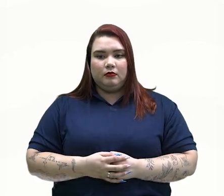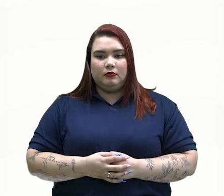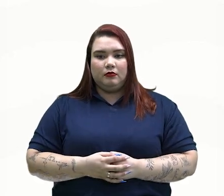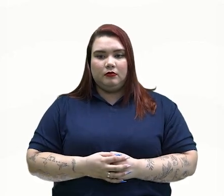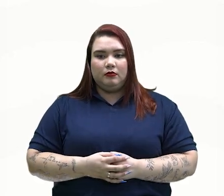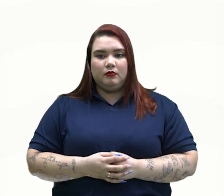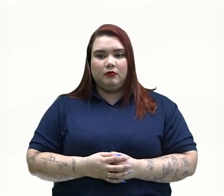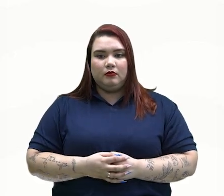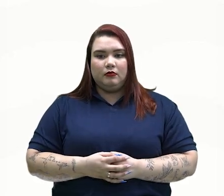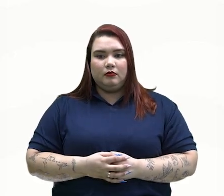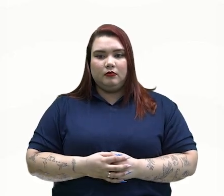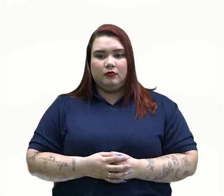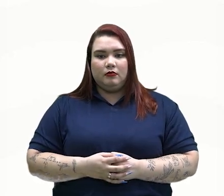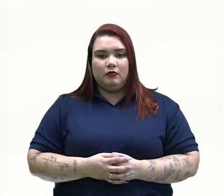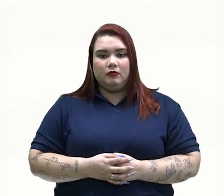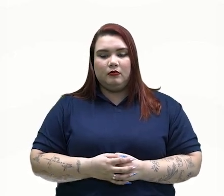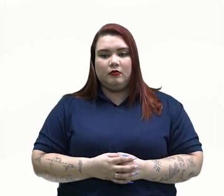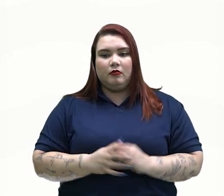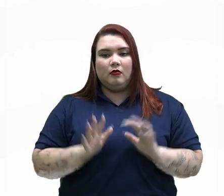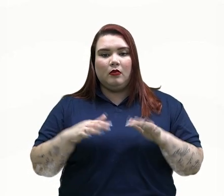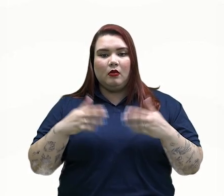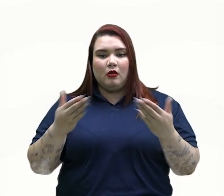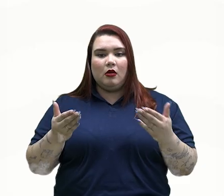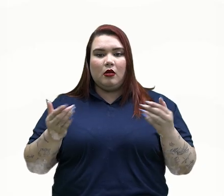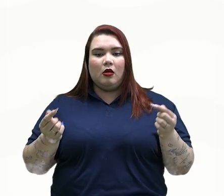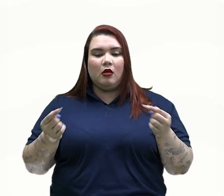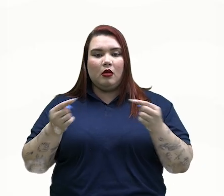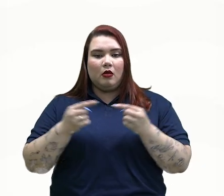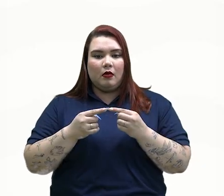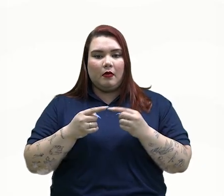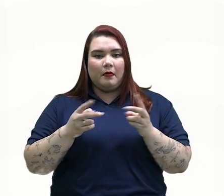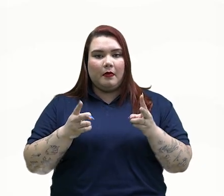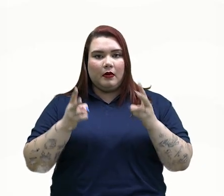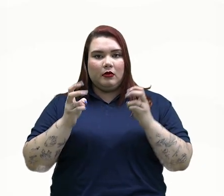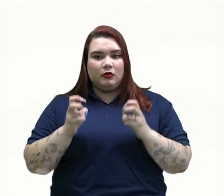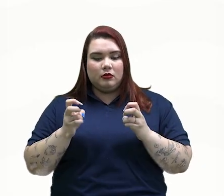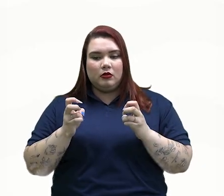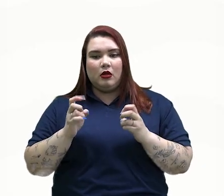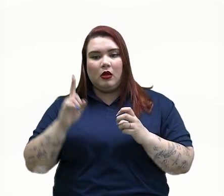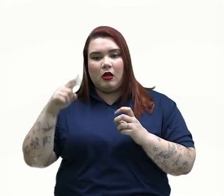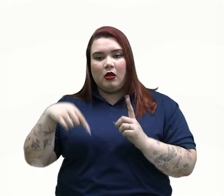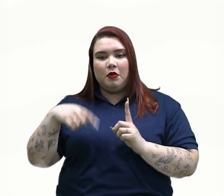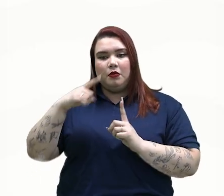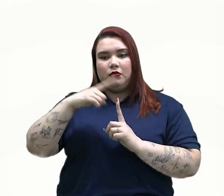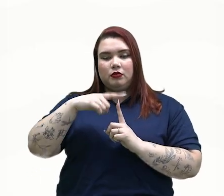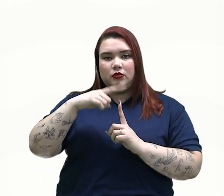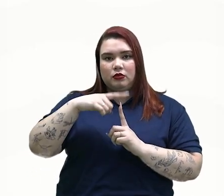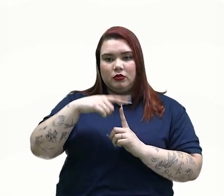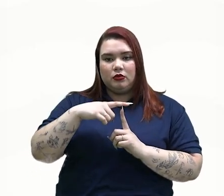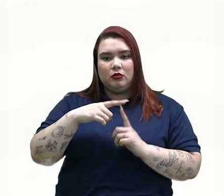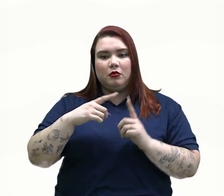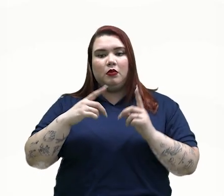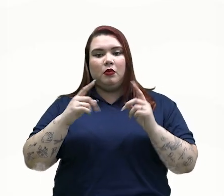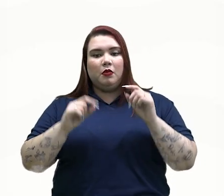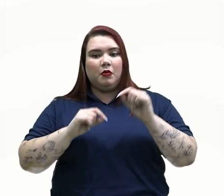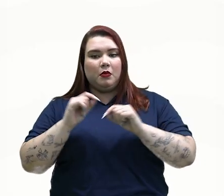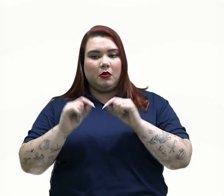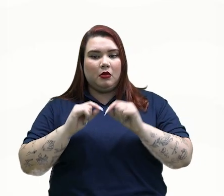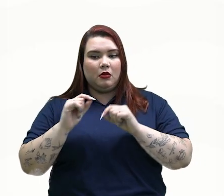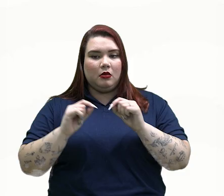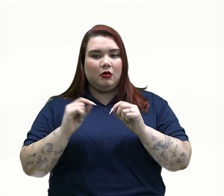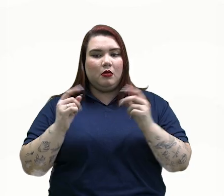por último, se ela é homogênea ou heterogênea, né? Então a gente percebe que só tem carbonos e hidrogênios, ela também é uma